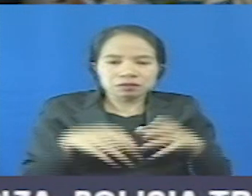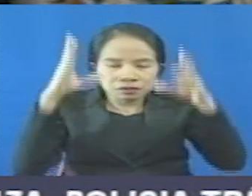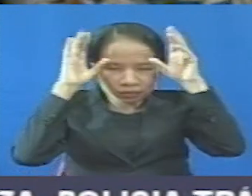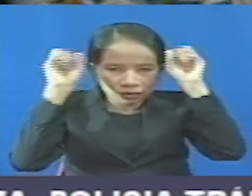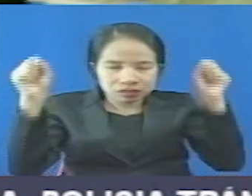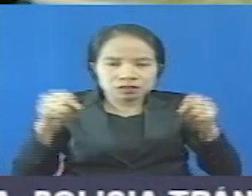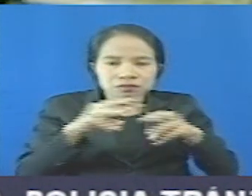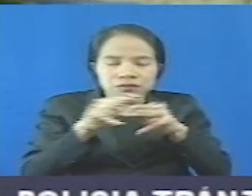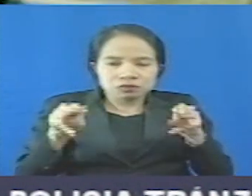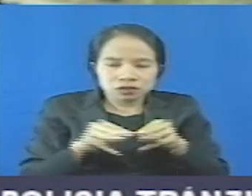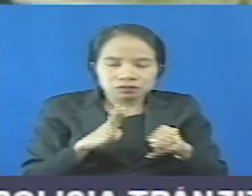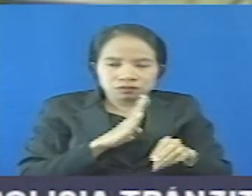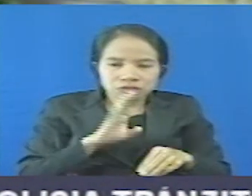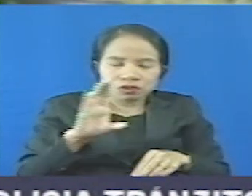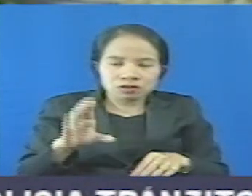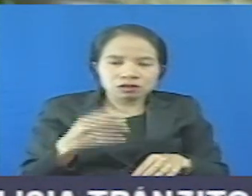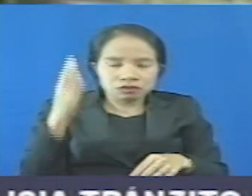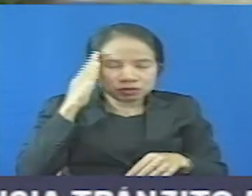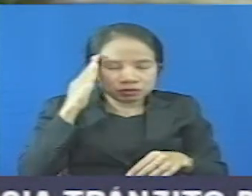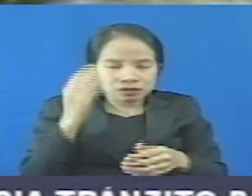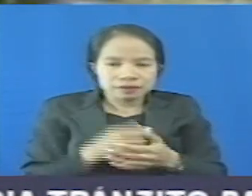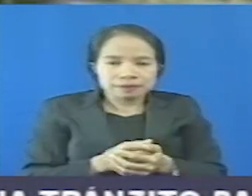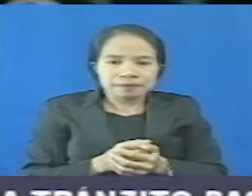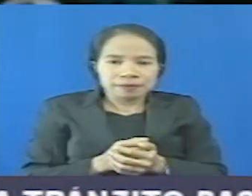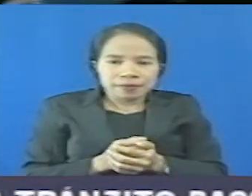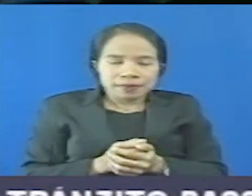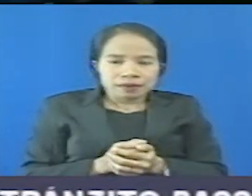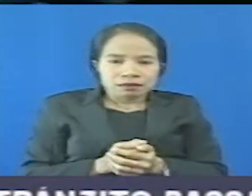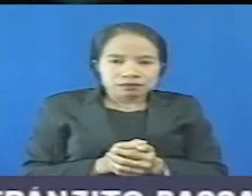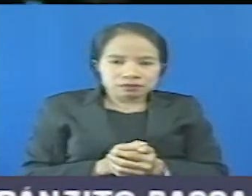presidente autoridade municipi Bocau atu considera. Usi Bocau Mari Pedro Barteteli.